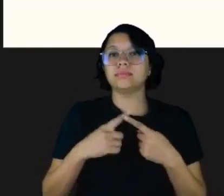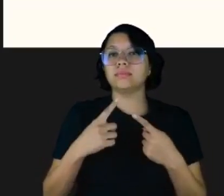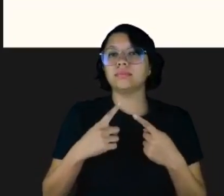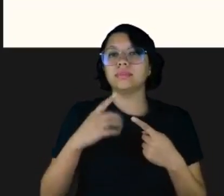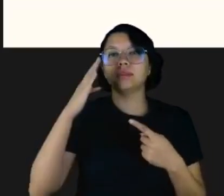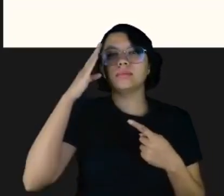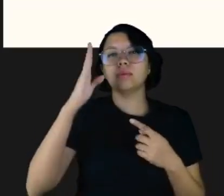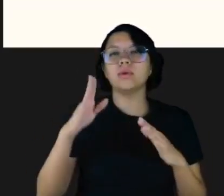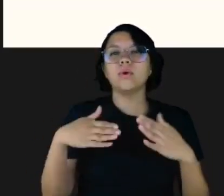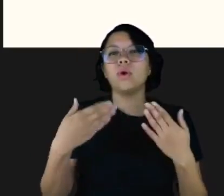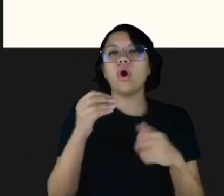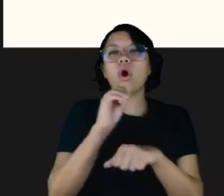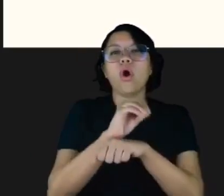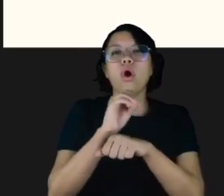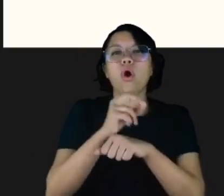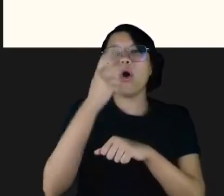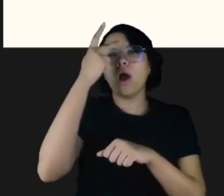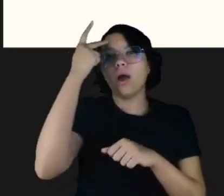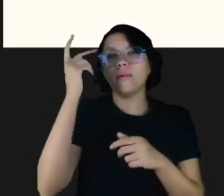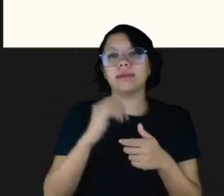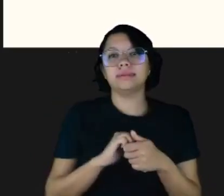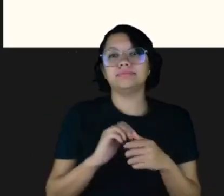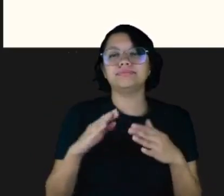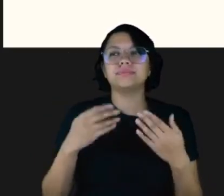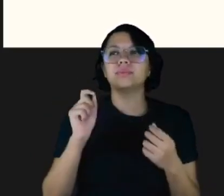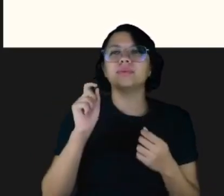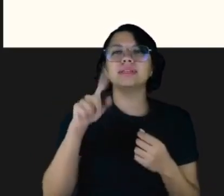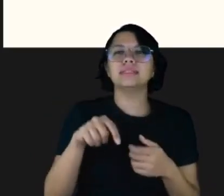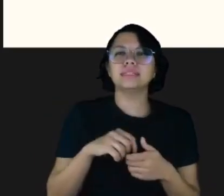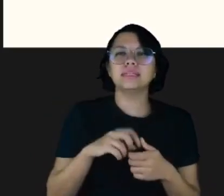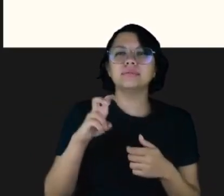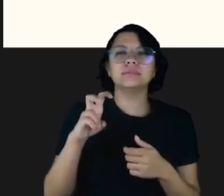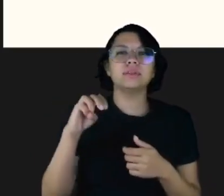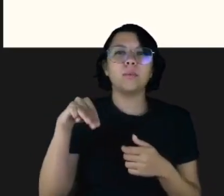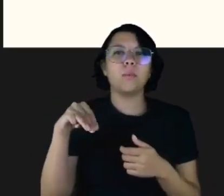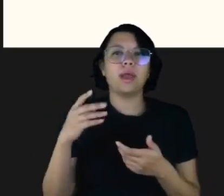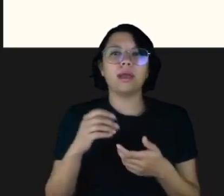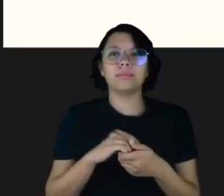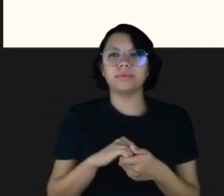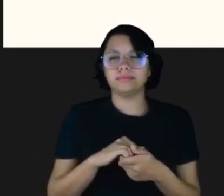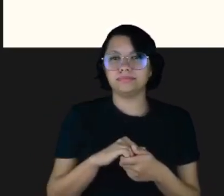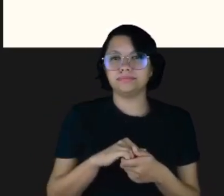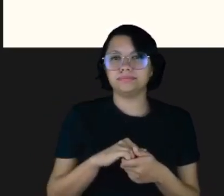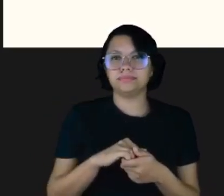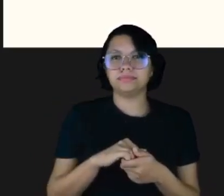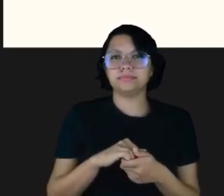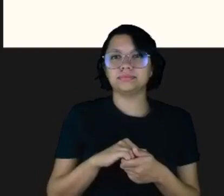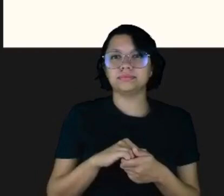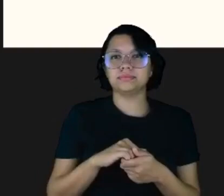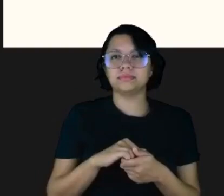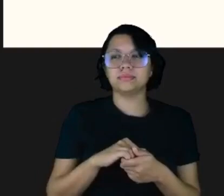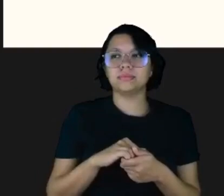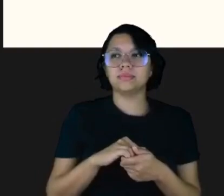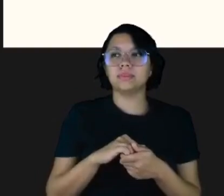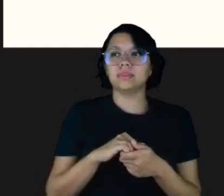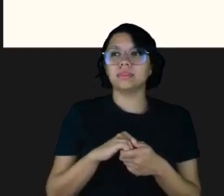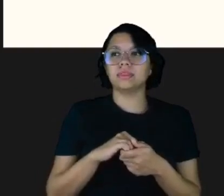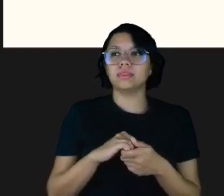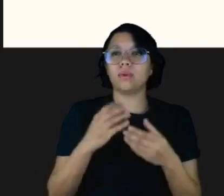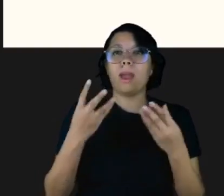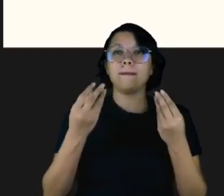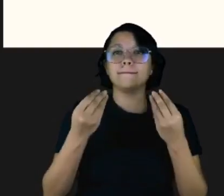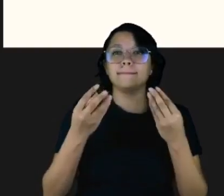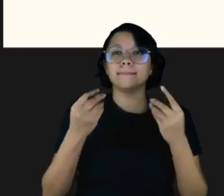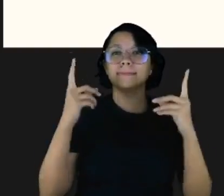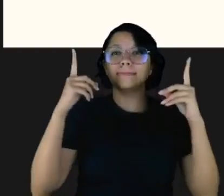quando a gente cuida de alguém. Então, o que seriam os 5 M's? A multicomplexidade.